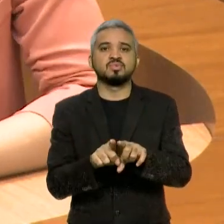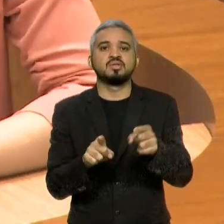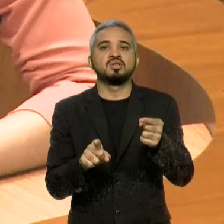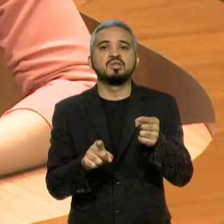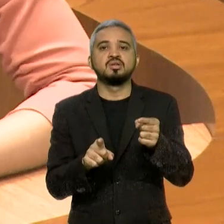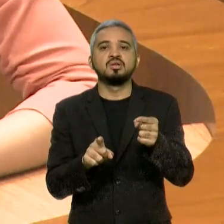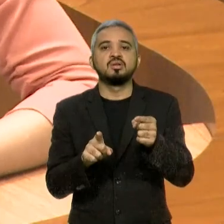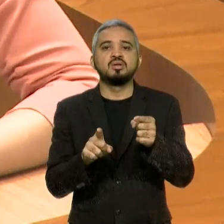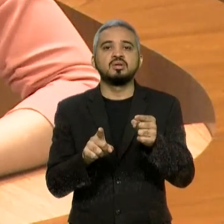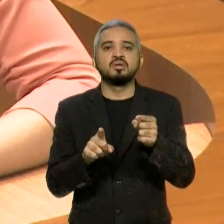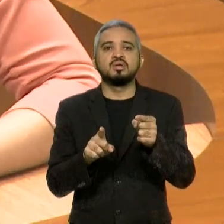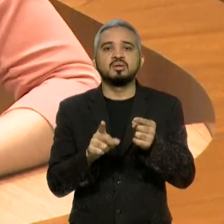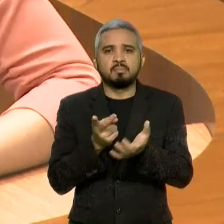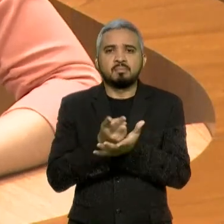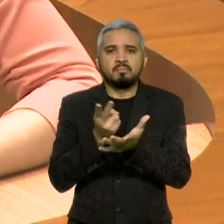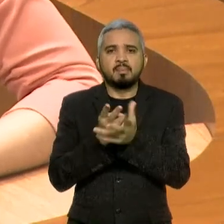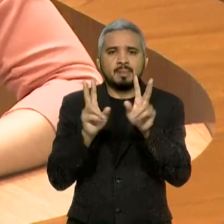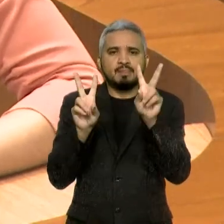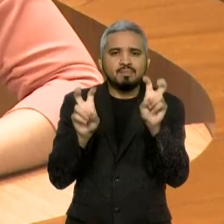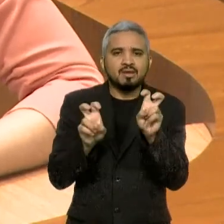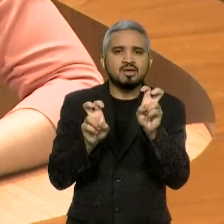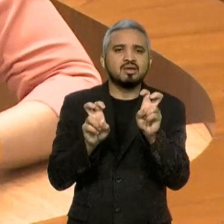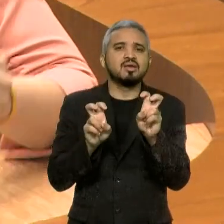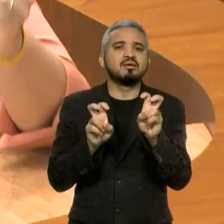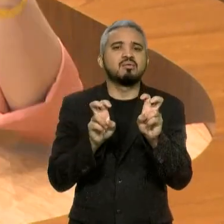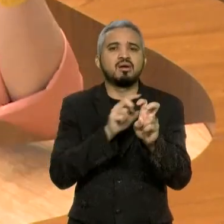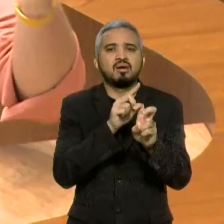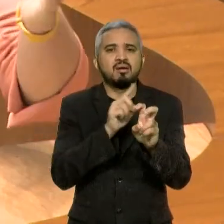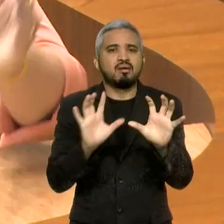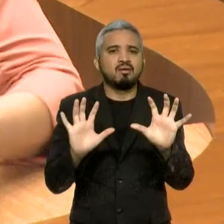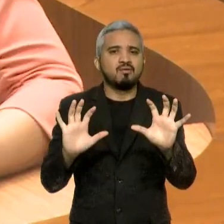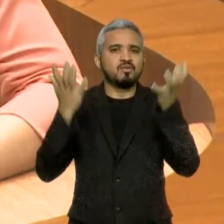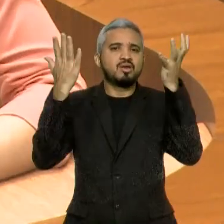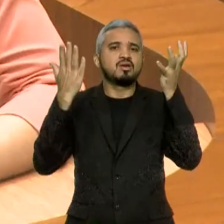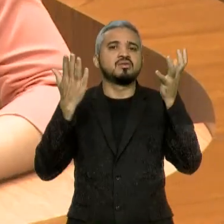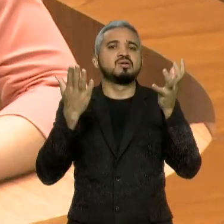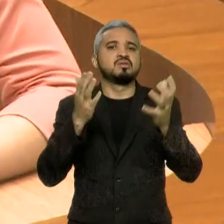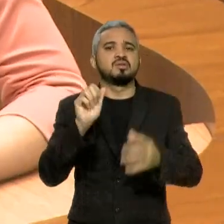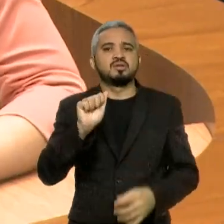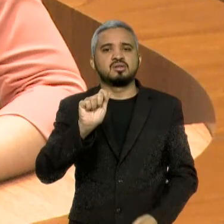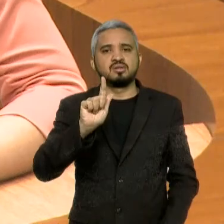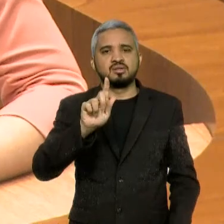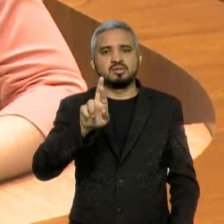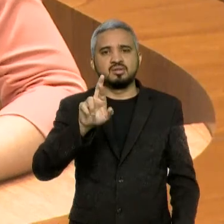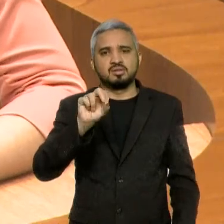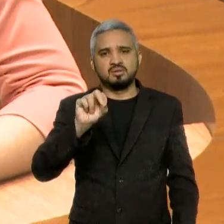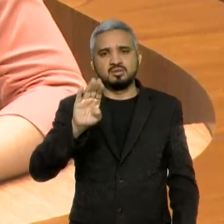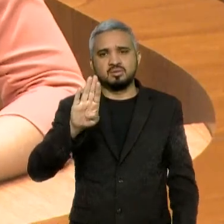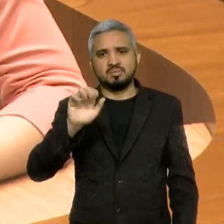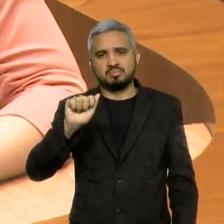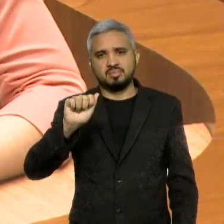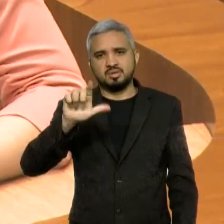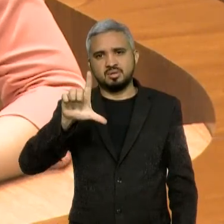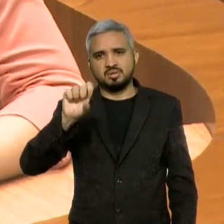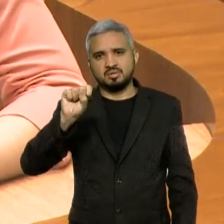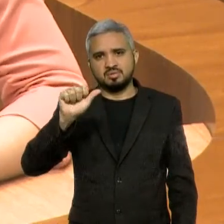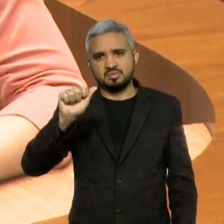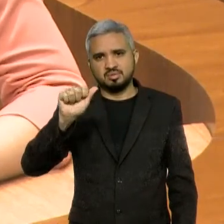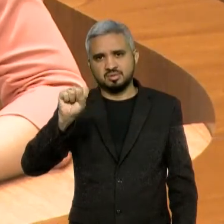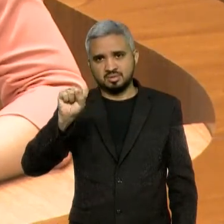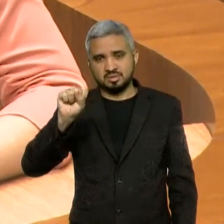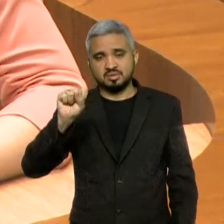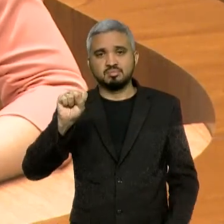balsas falando um pouco de desenvolvimento econômico e parabenizar o Deputado Arnaldo Melo pela